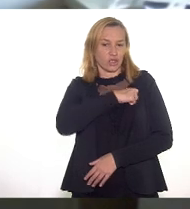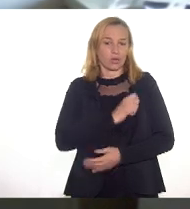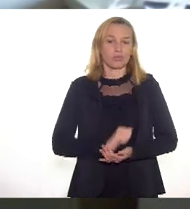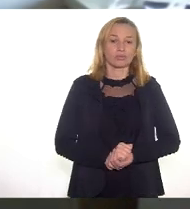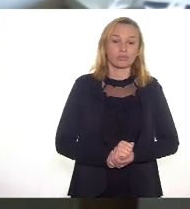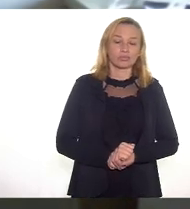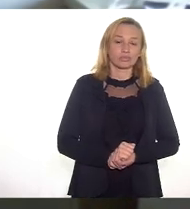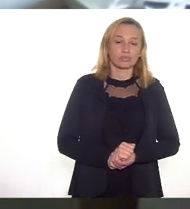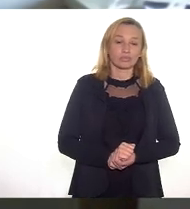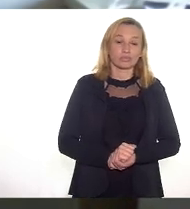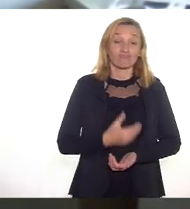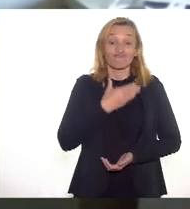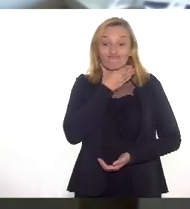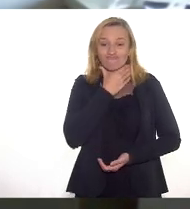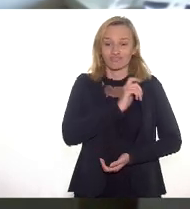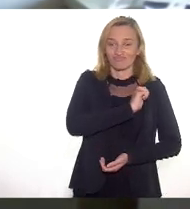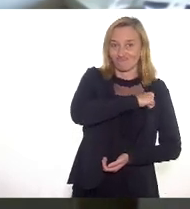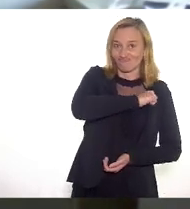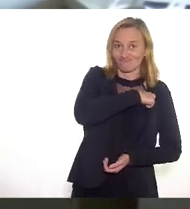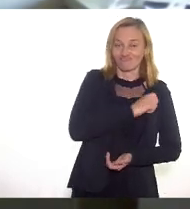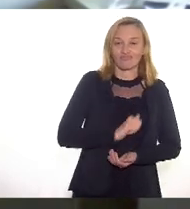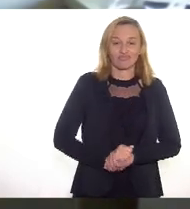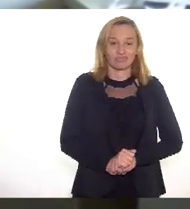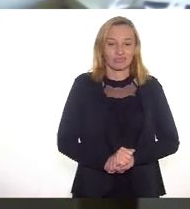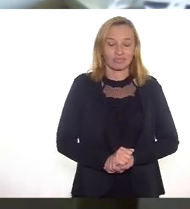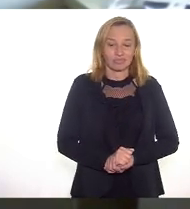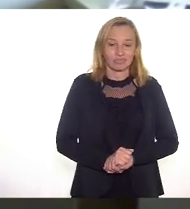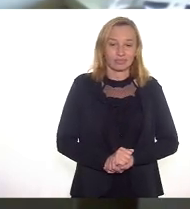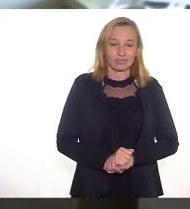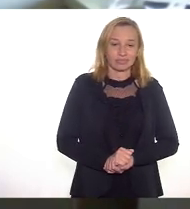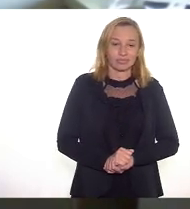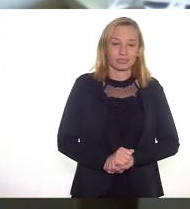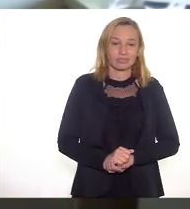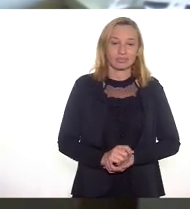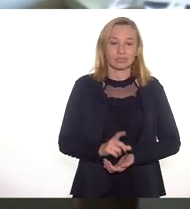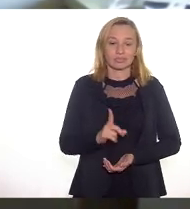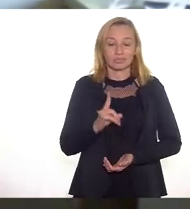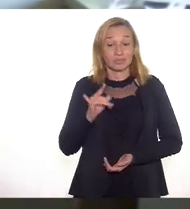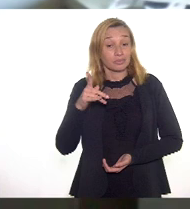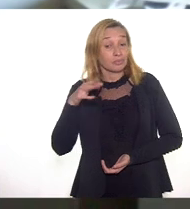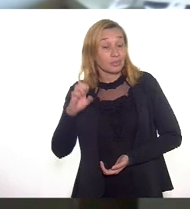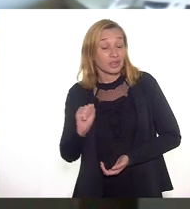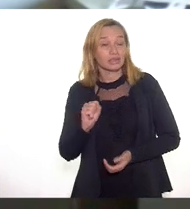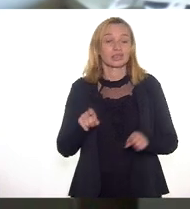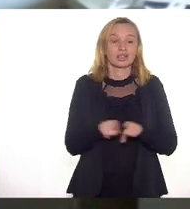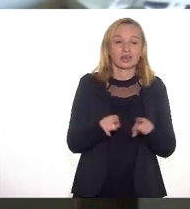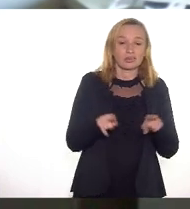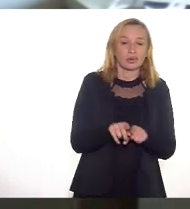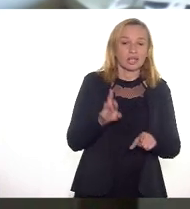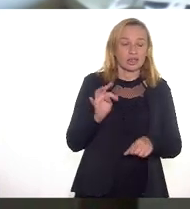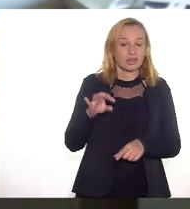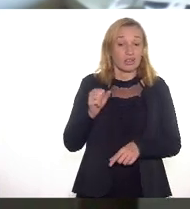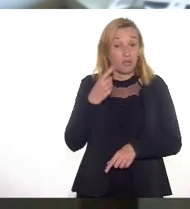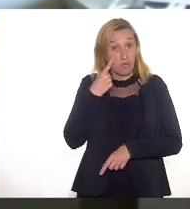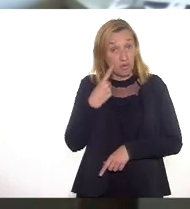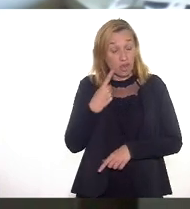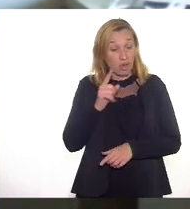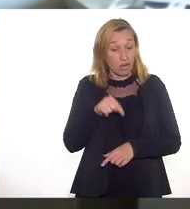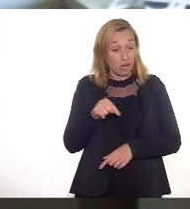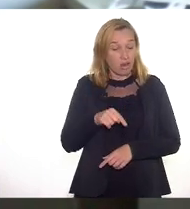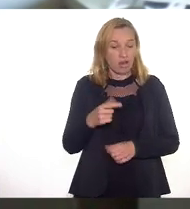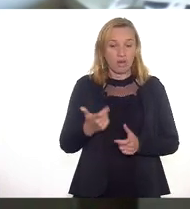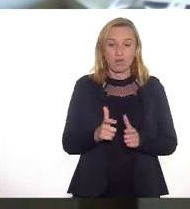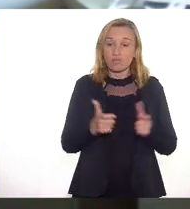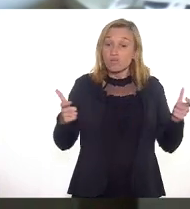na crise fiscal de despesa e receita, mas nós já verificamos aqui que a nossa grande